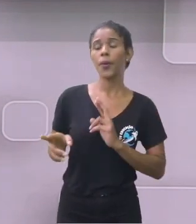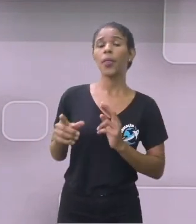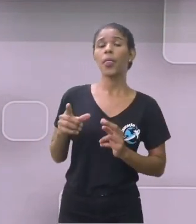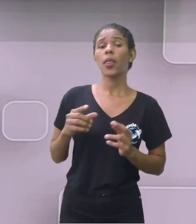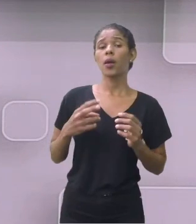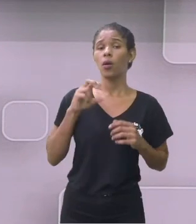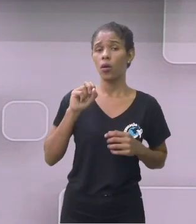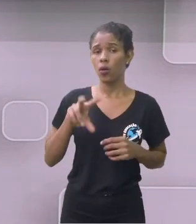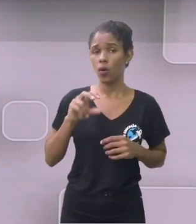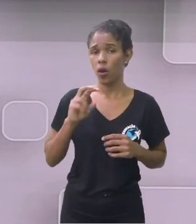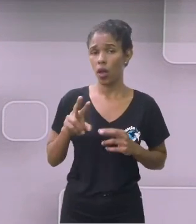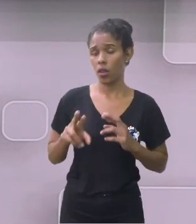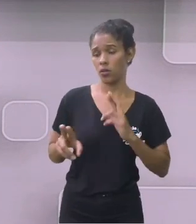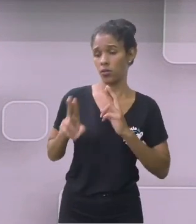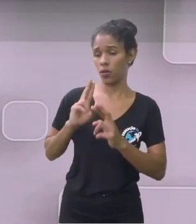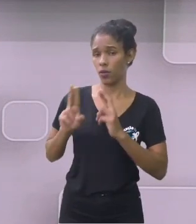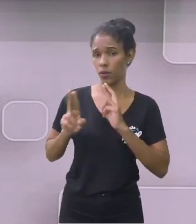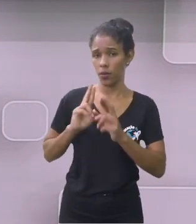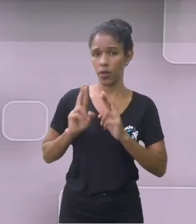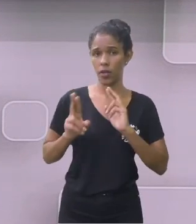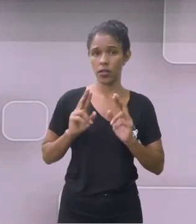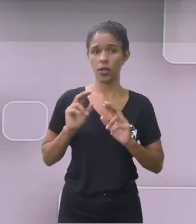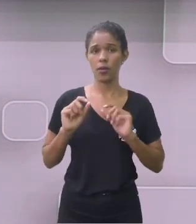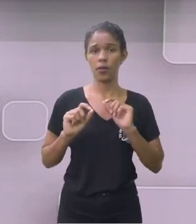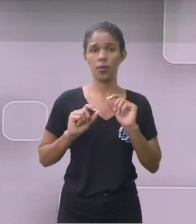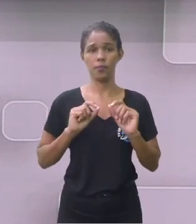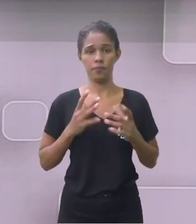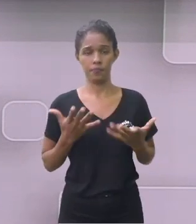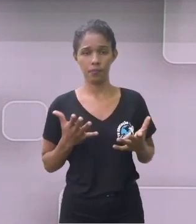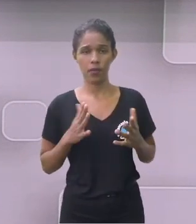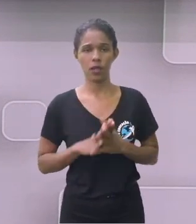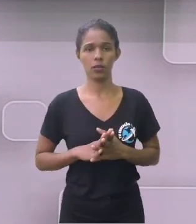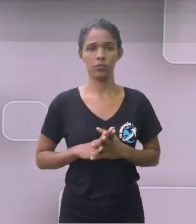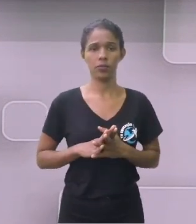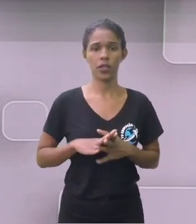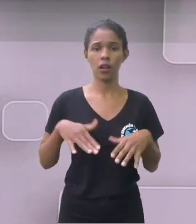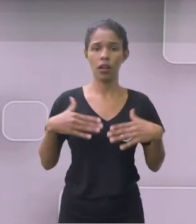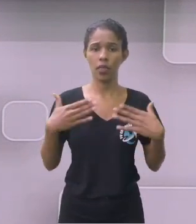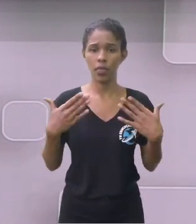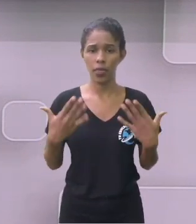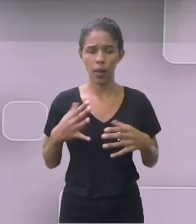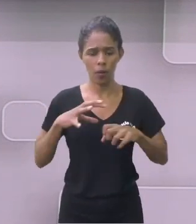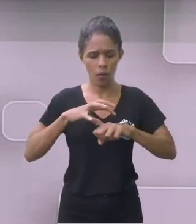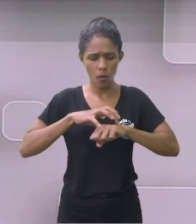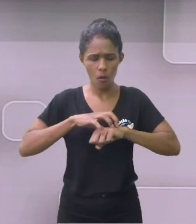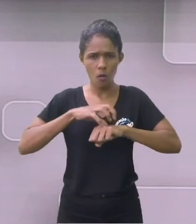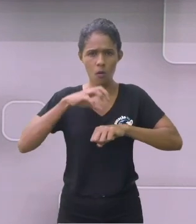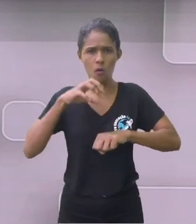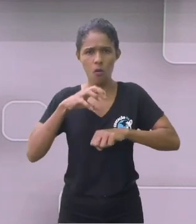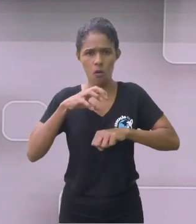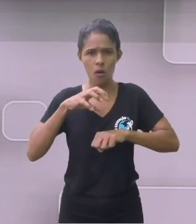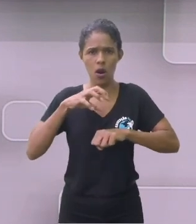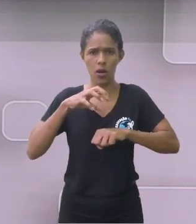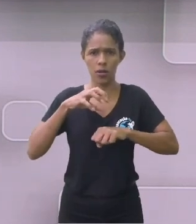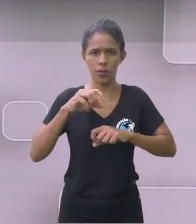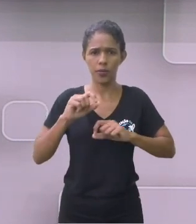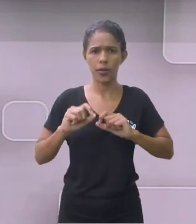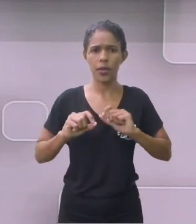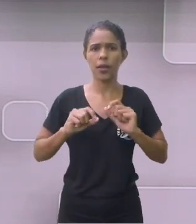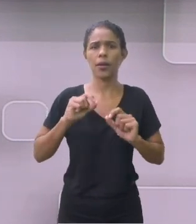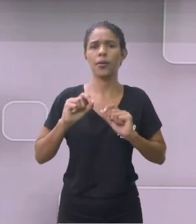o vírus SARS-CoV-2. Essa síndrome, chamada de síndrome inflamatória pediátrica